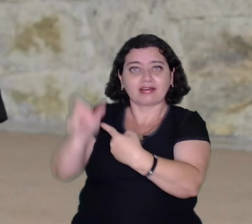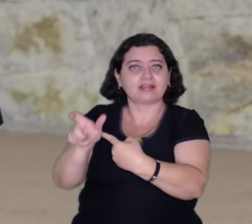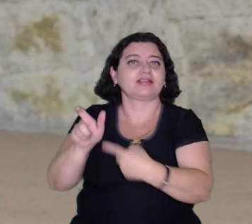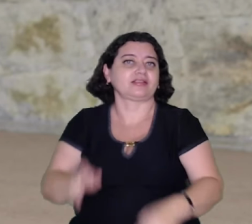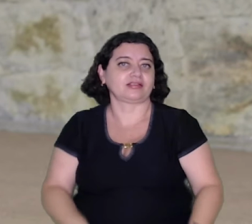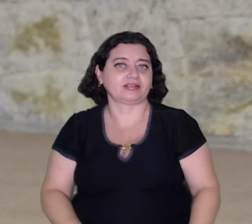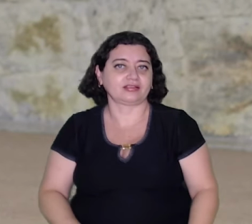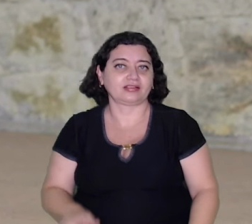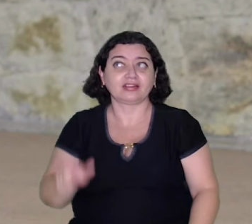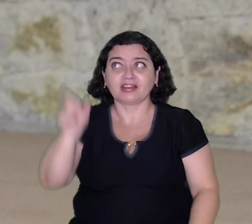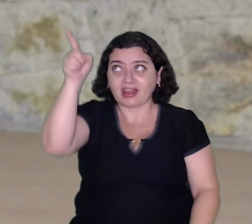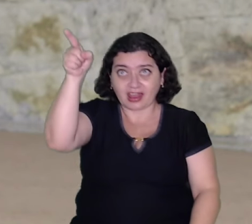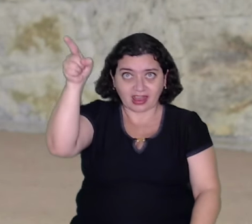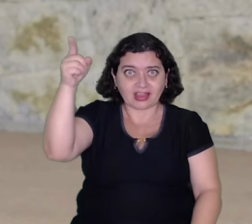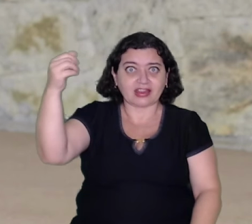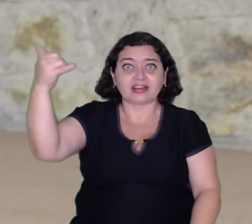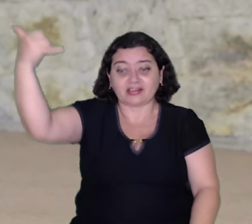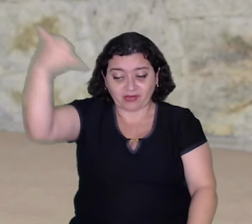E Ele fala isso,